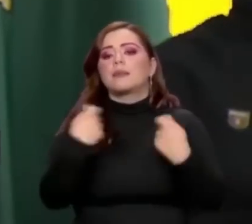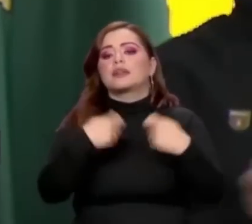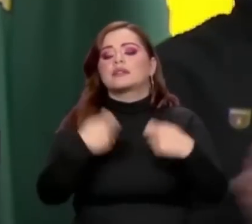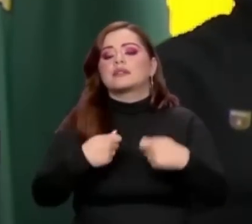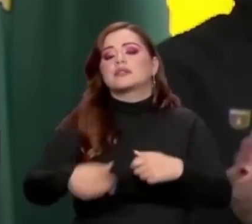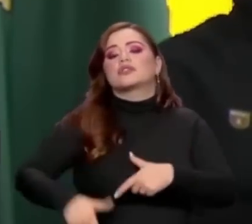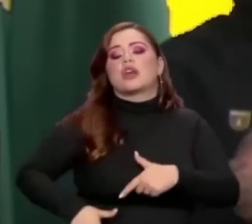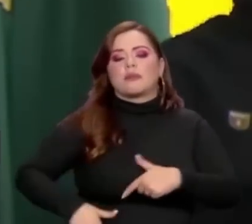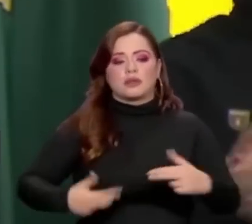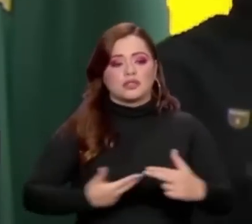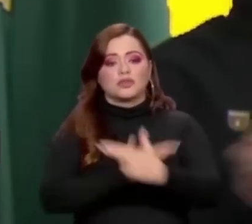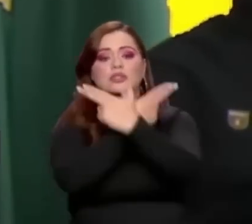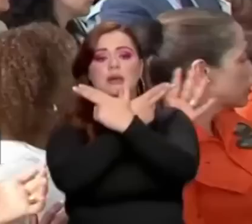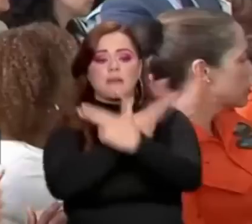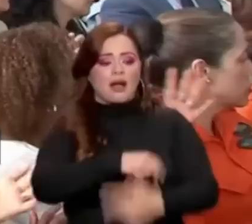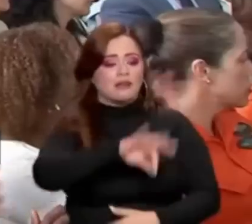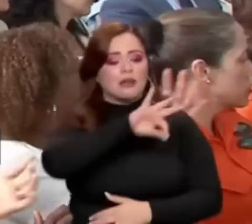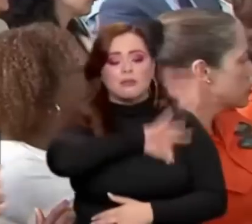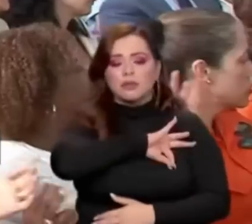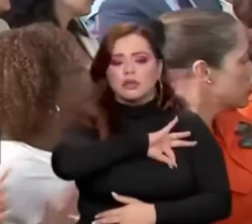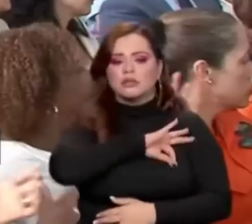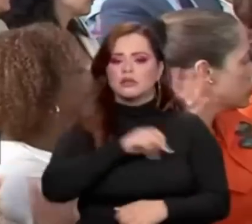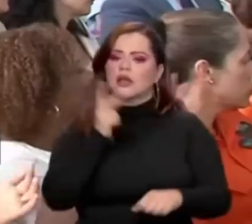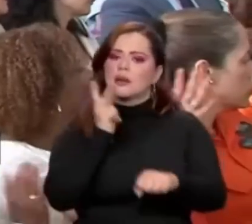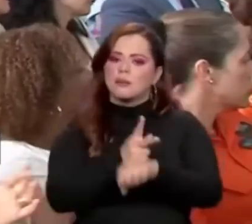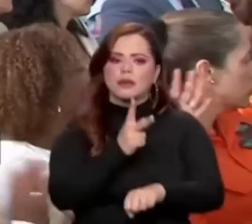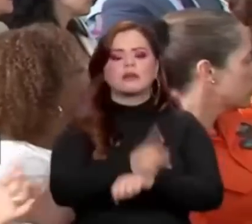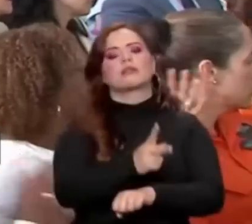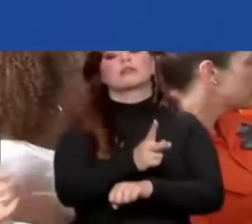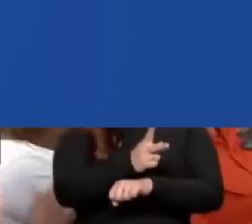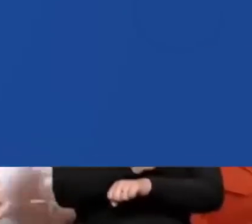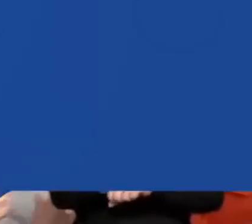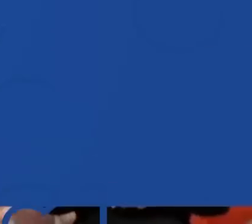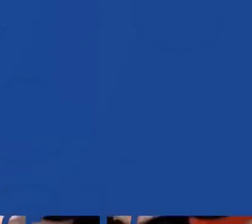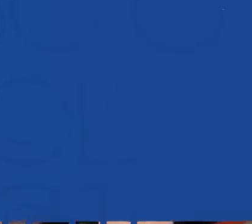Armada Brasileira que tem que saber nada